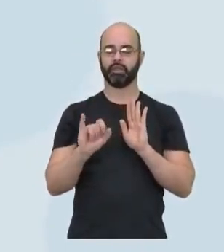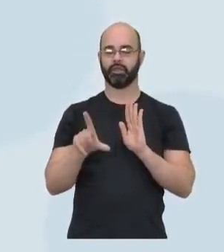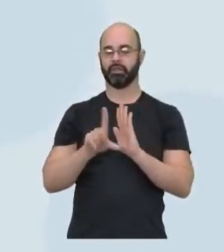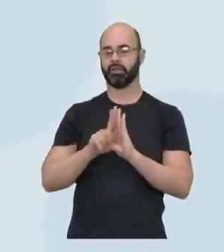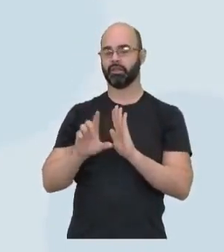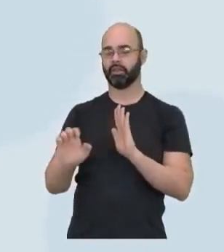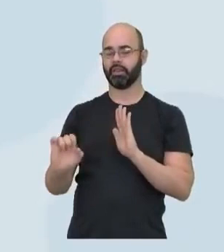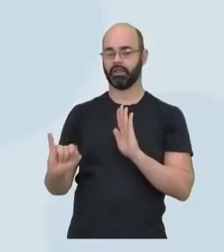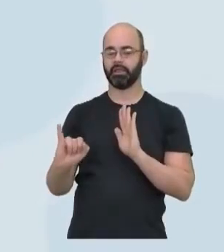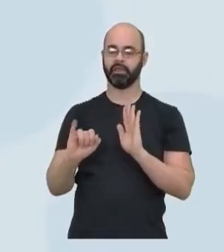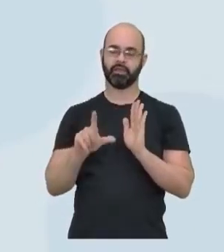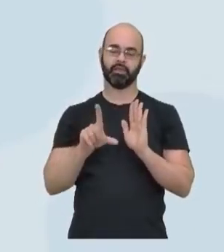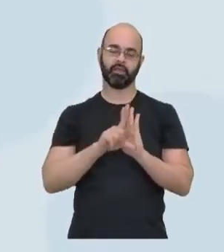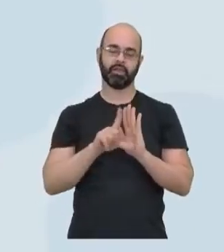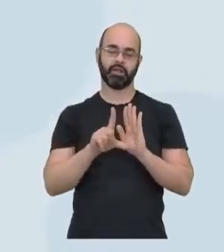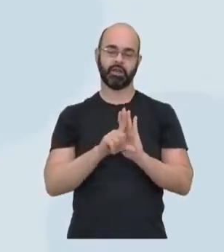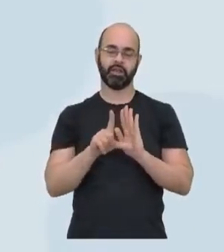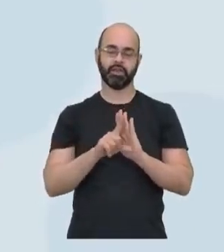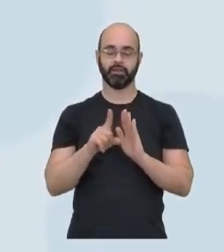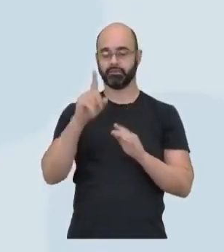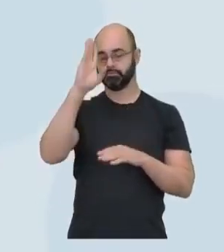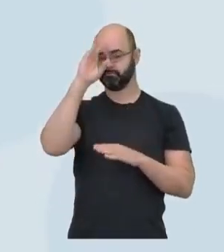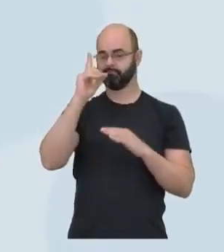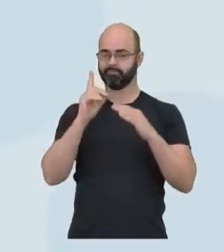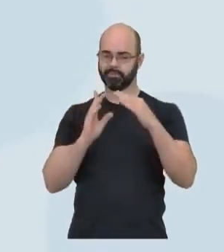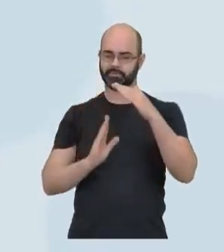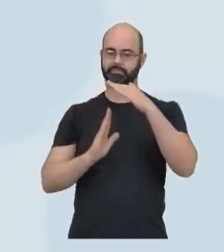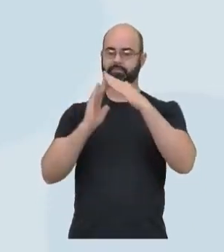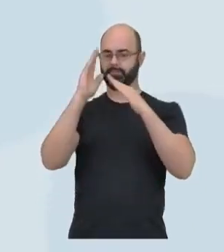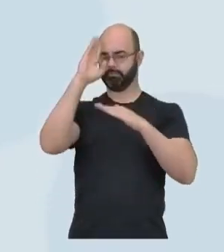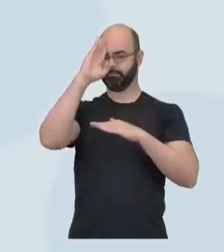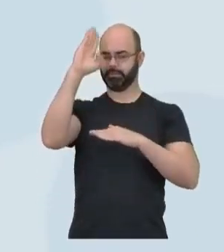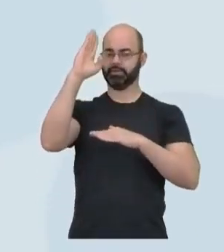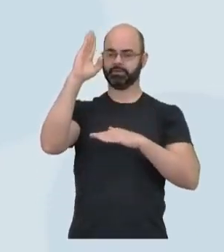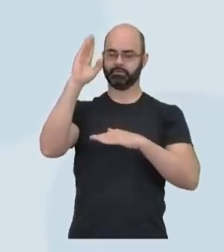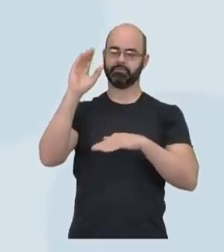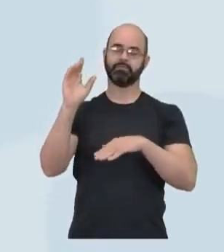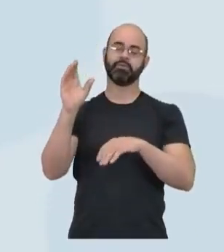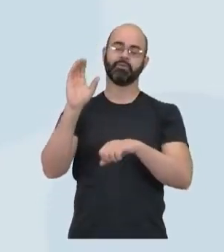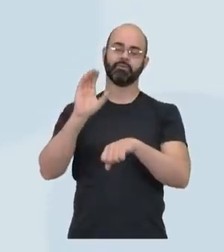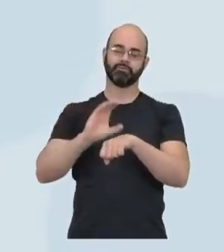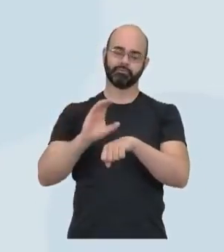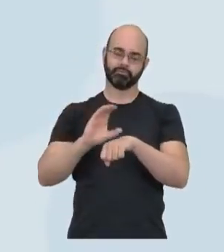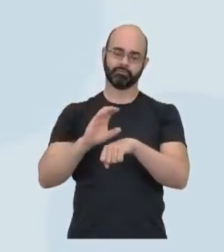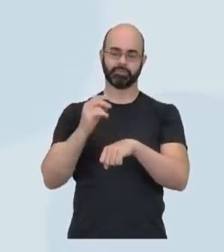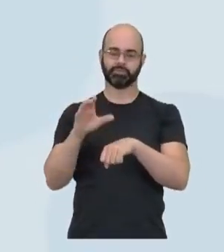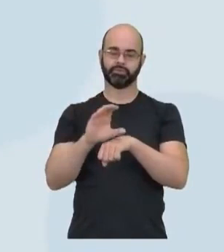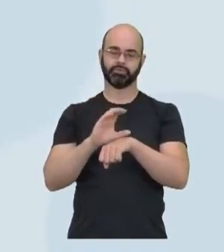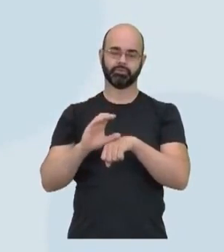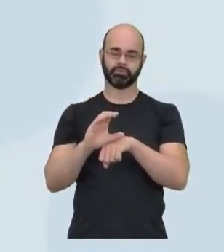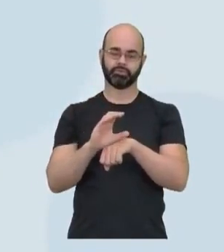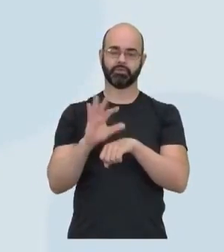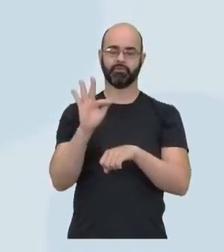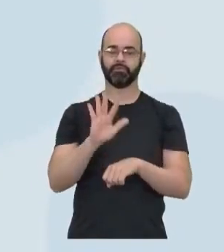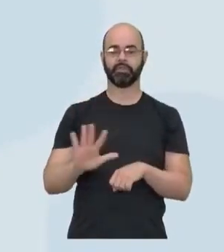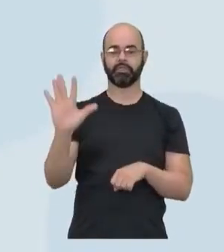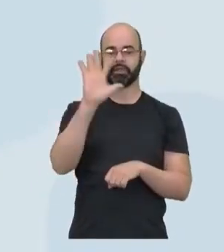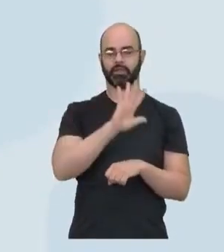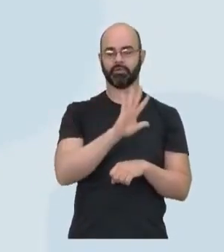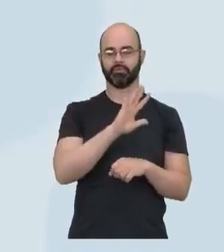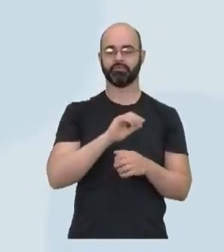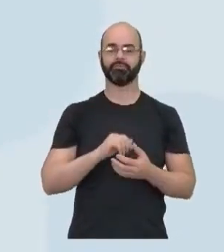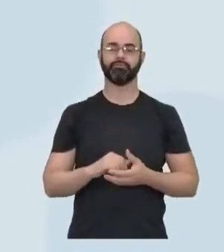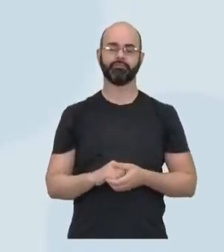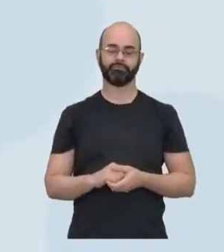máxima é a Constituição Federal. A nossa Constituição é de 1988, que é a Constituição Cidadã, que eu vou falar em outra aula um pouquinho